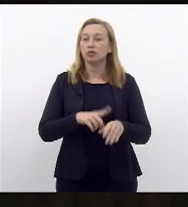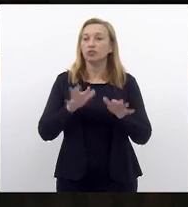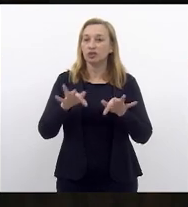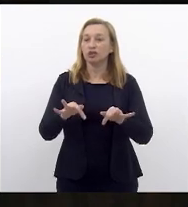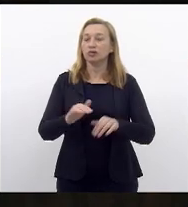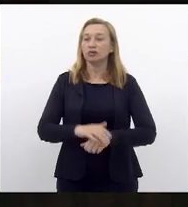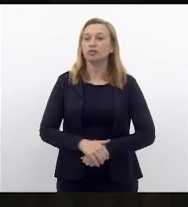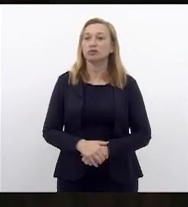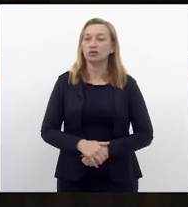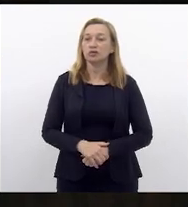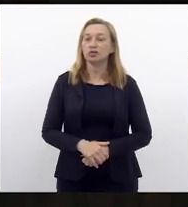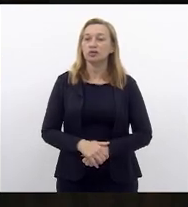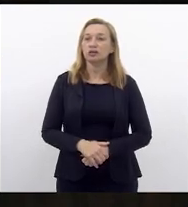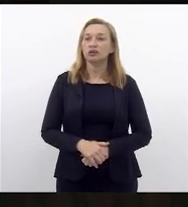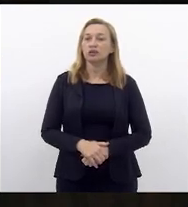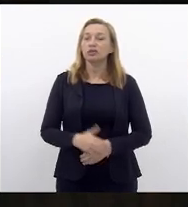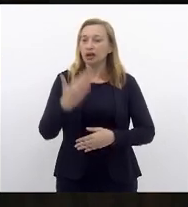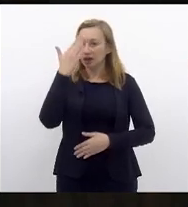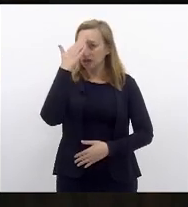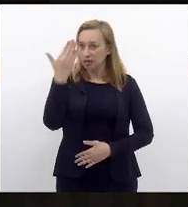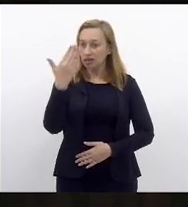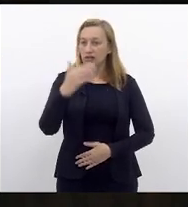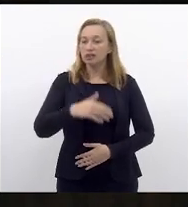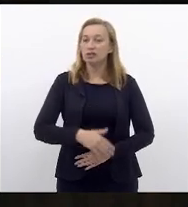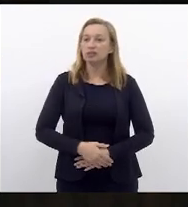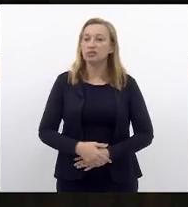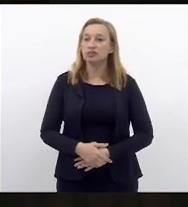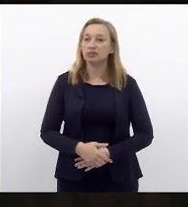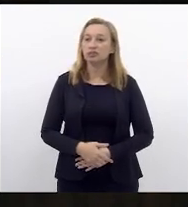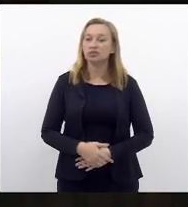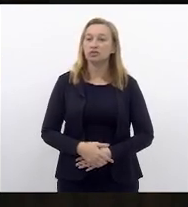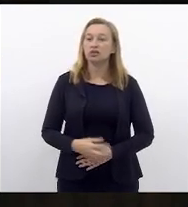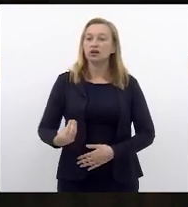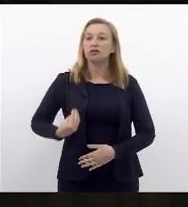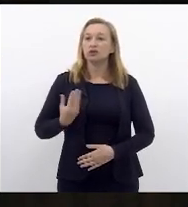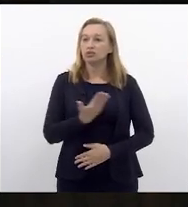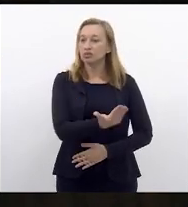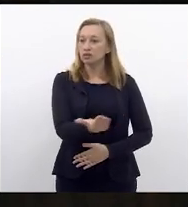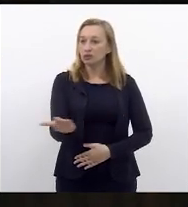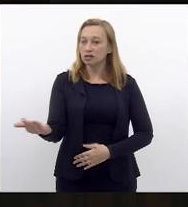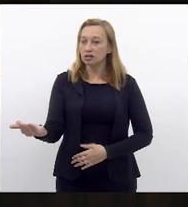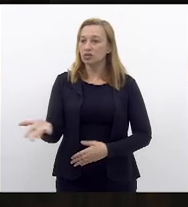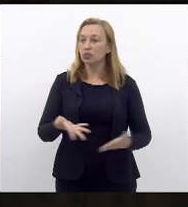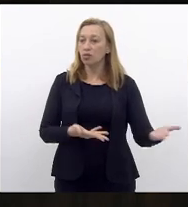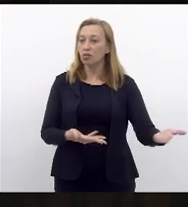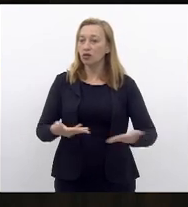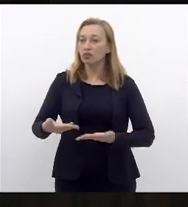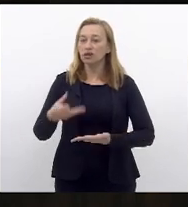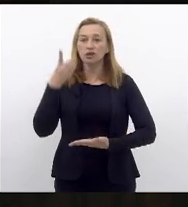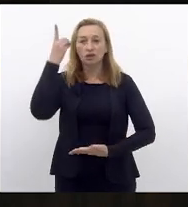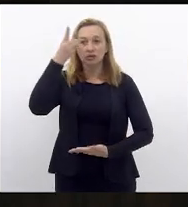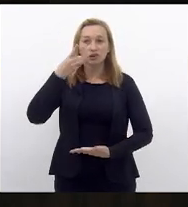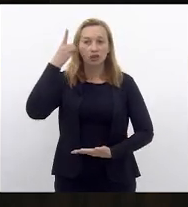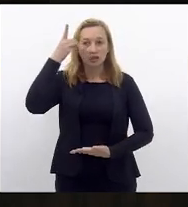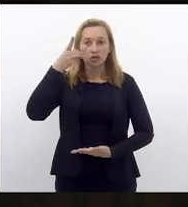final. Presidência agradece a presença de todos, convida a